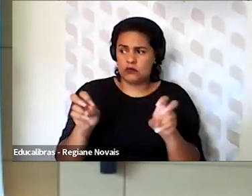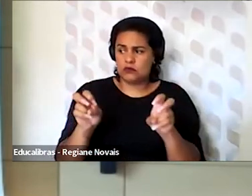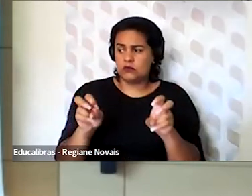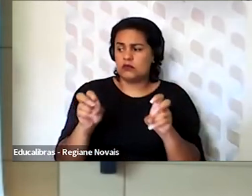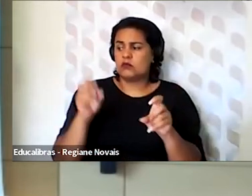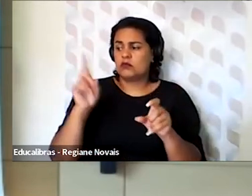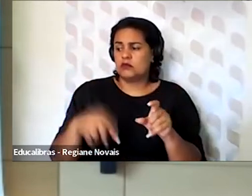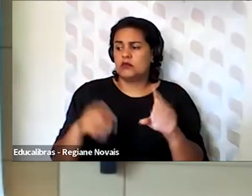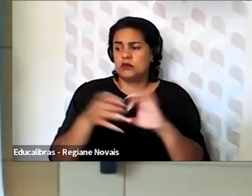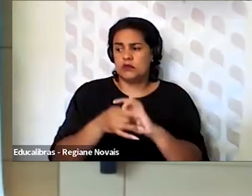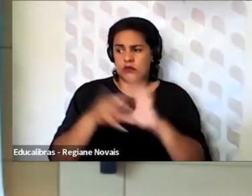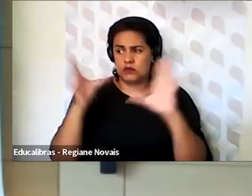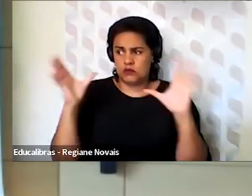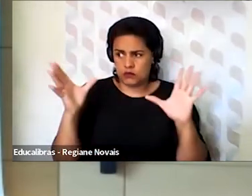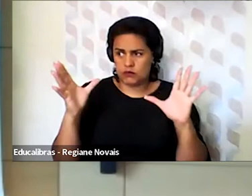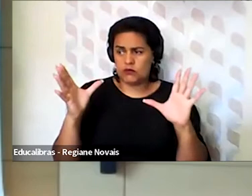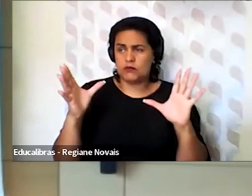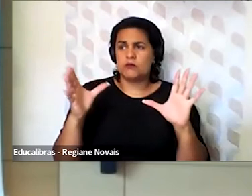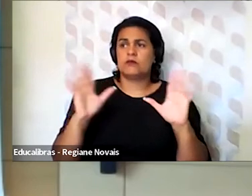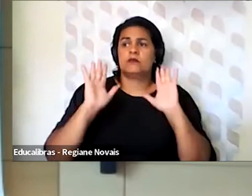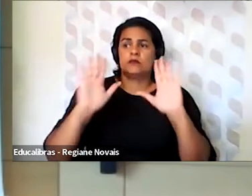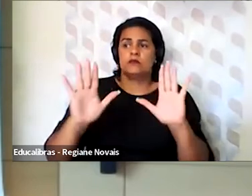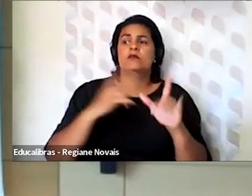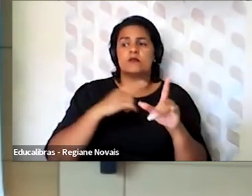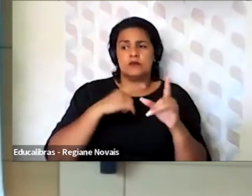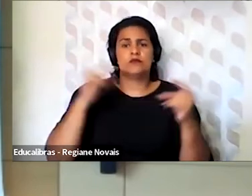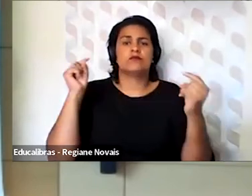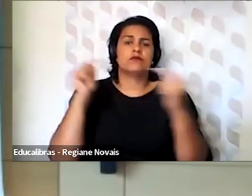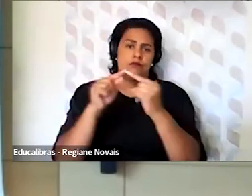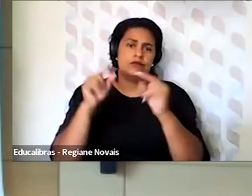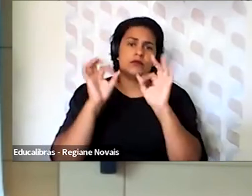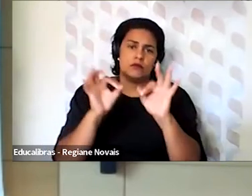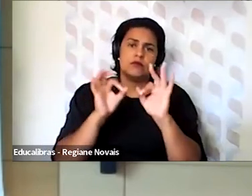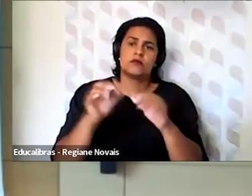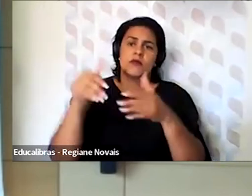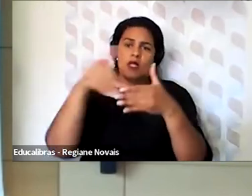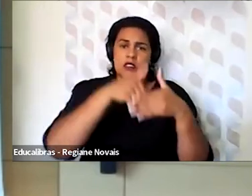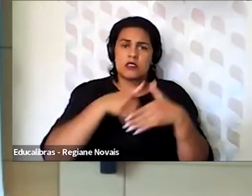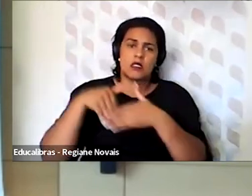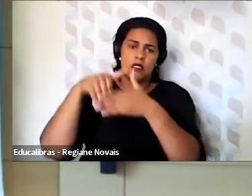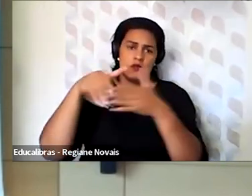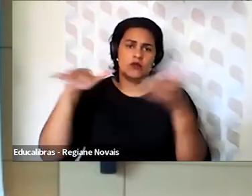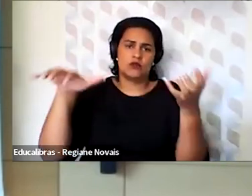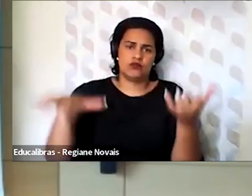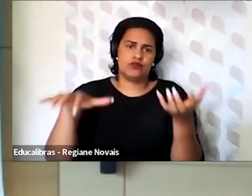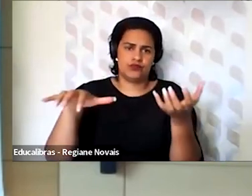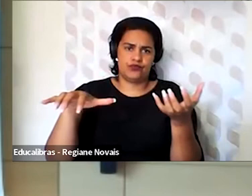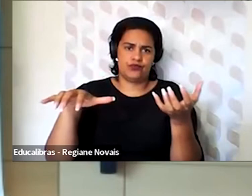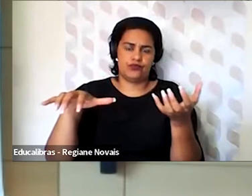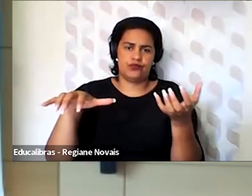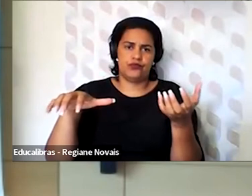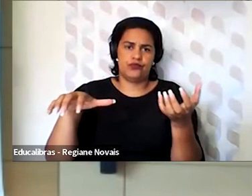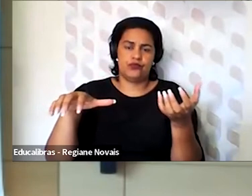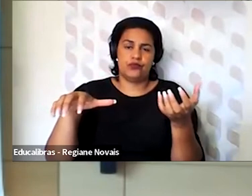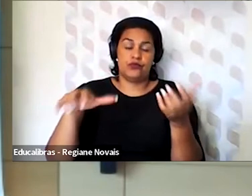democracia, está vinculado a isso, as eleições no Congresso. E se há um ponto onde